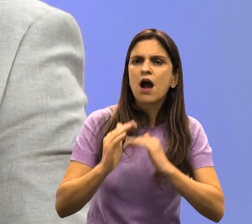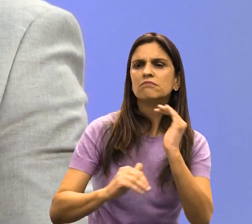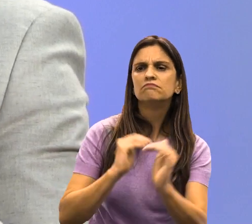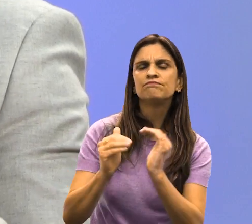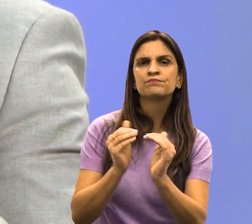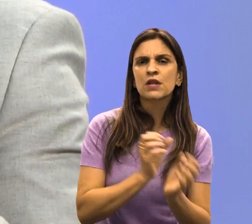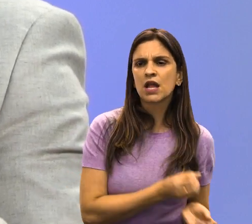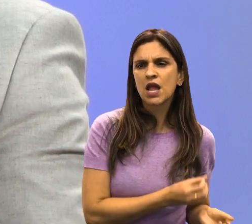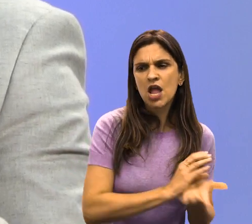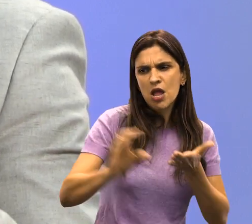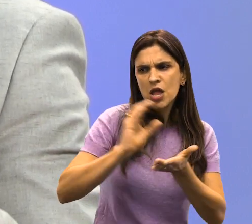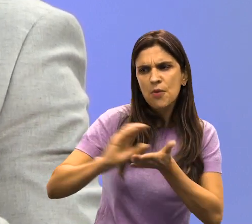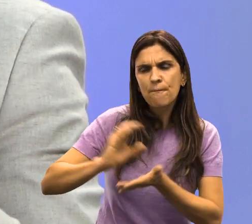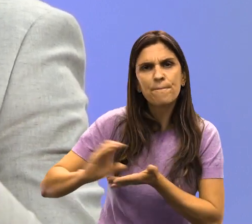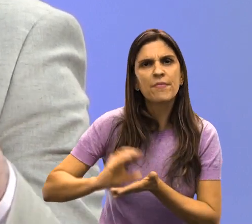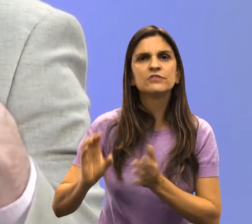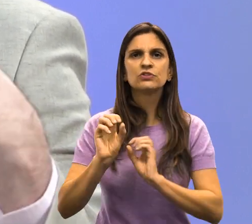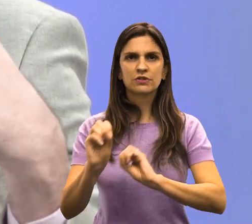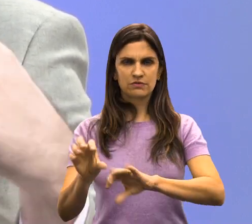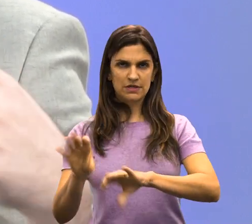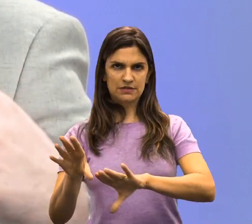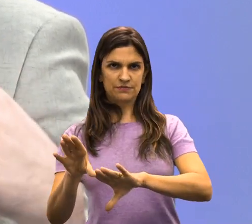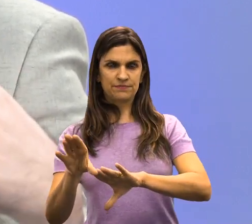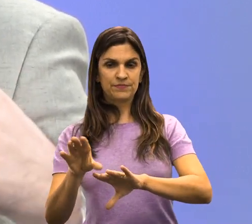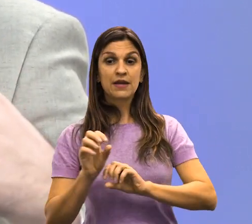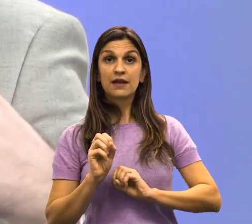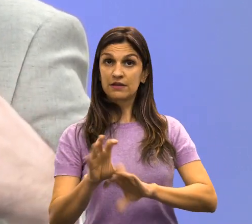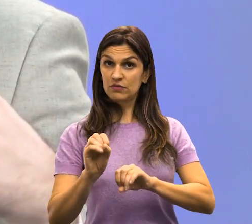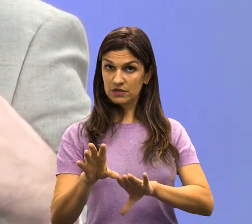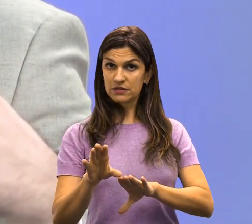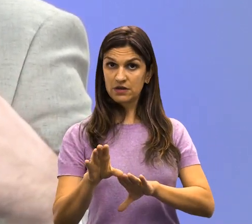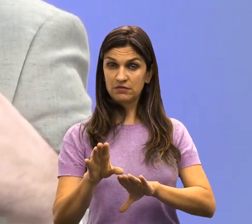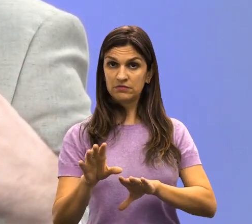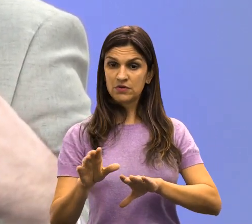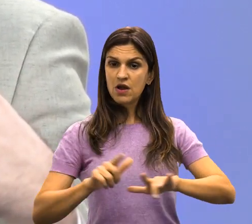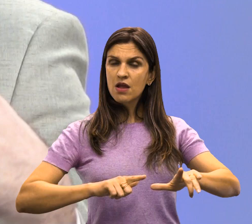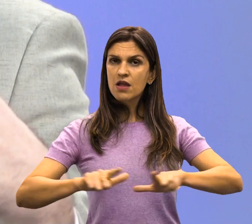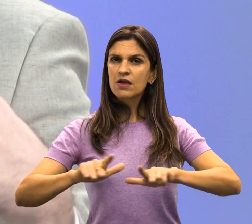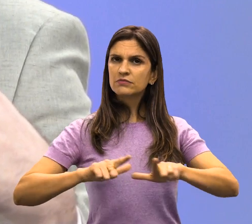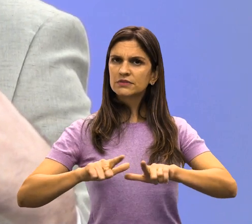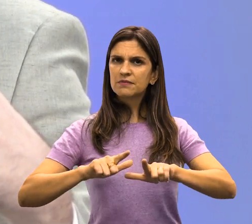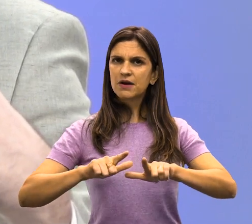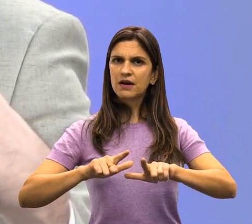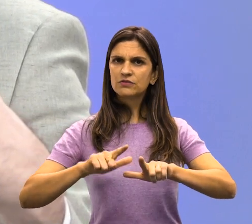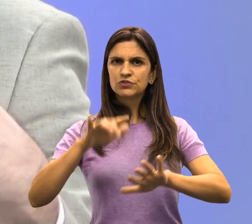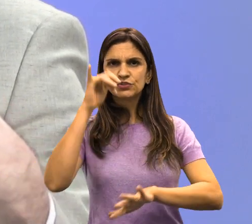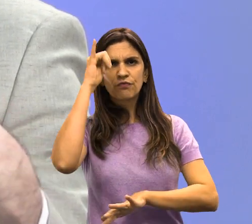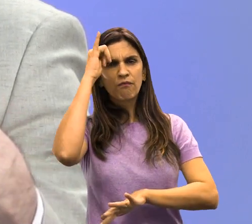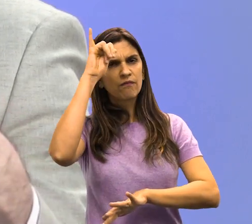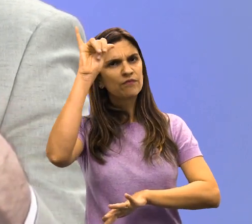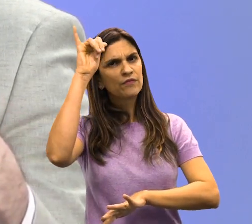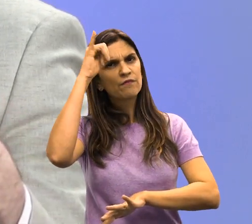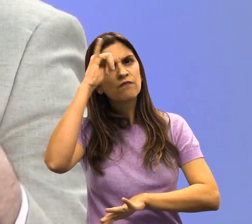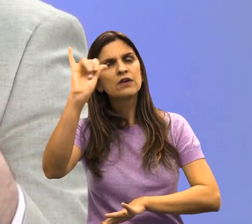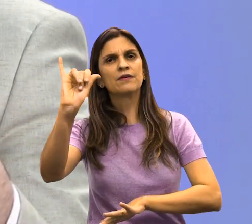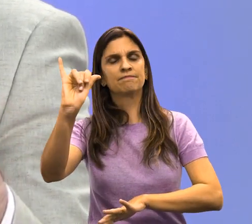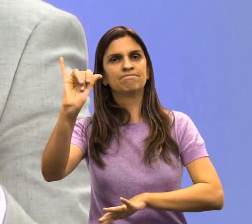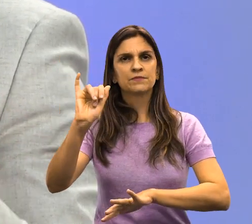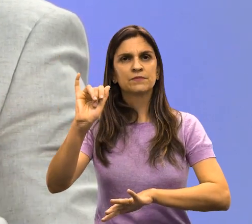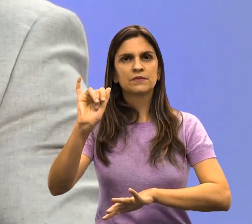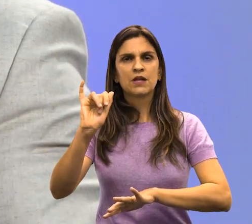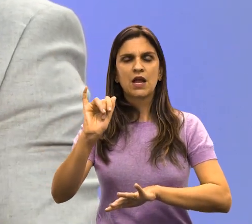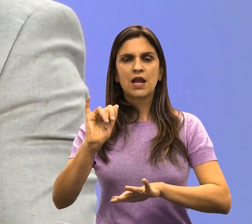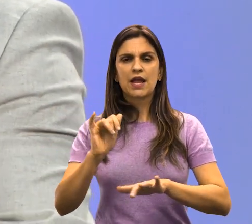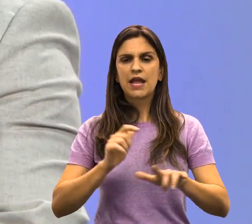educação, ela trabalha no sentido de prevenção. Ela não trabalha no sentido